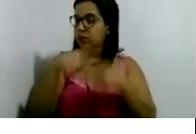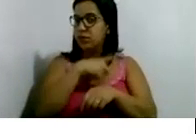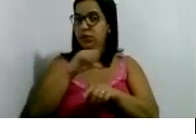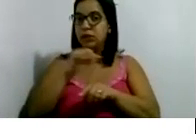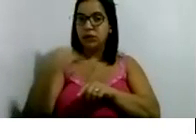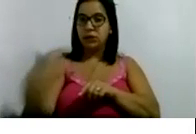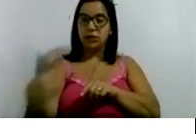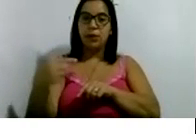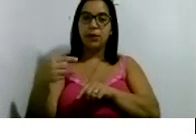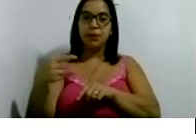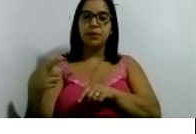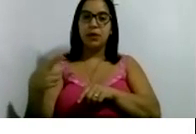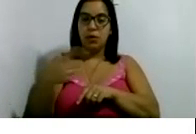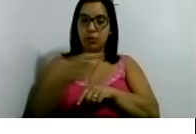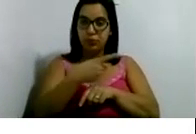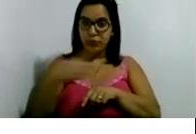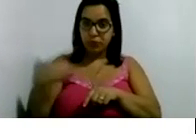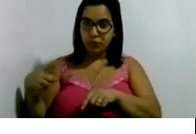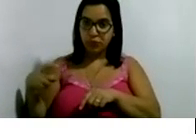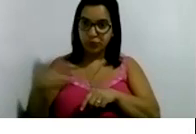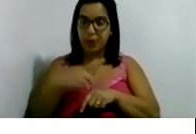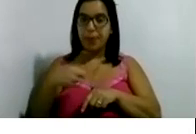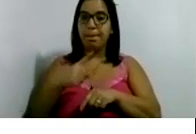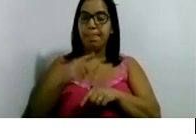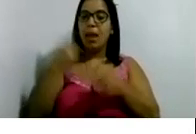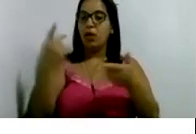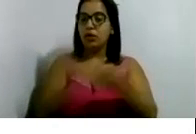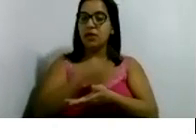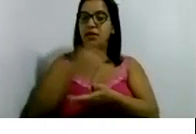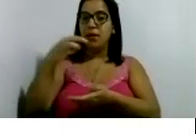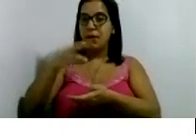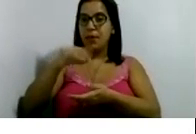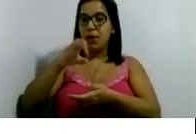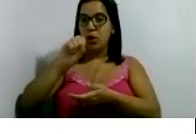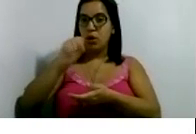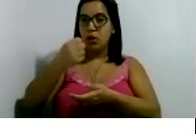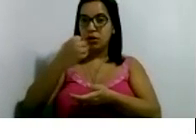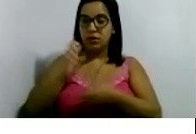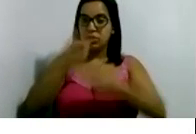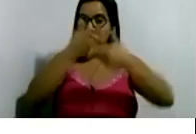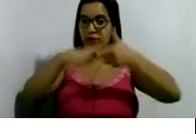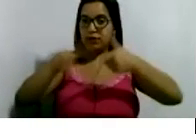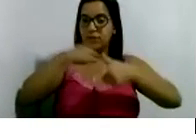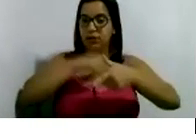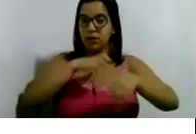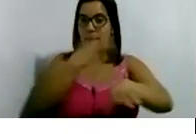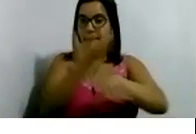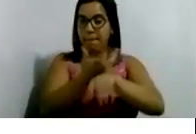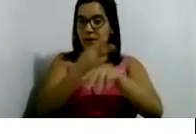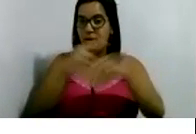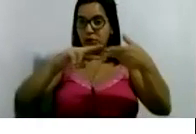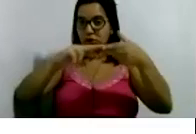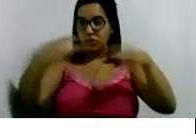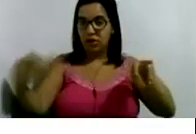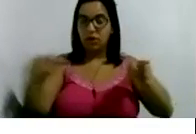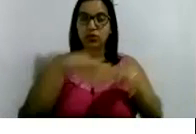o espermatócito vai sofrer meiose e vai dividir o seu material genético. Então, aqui a gente